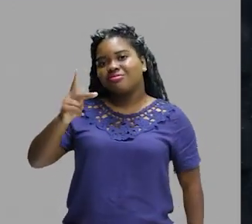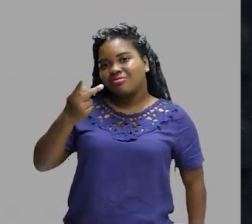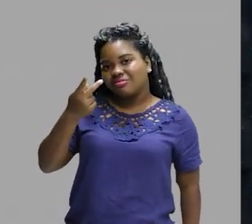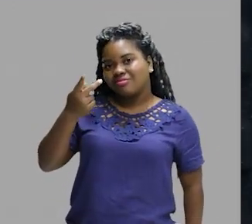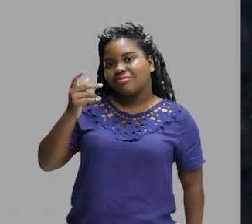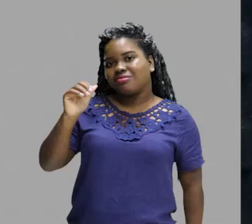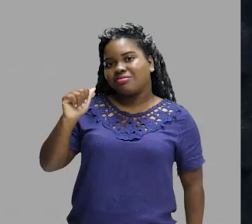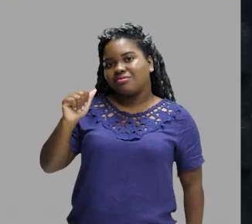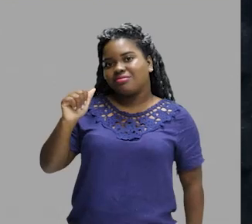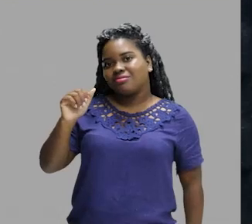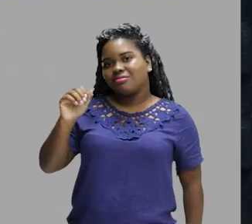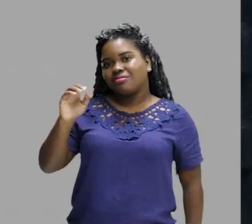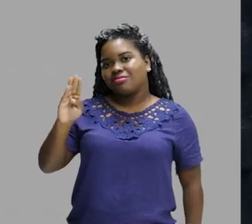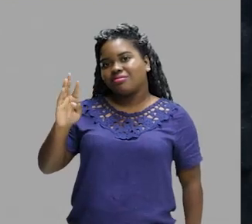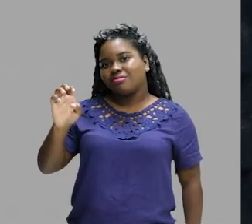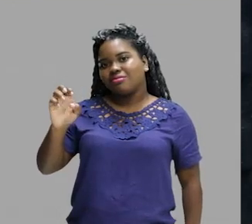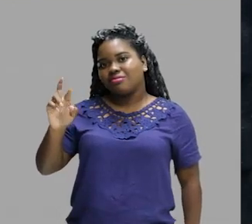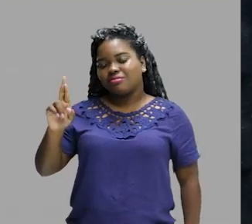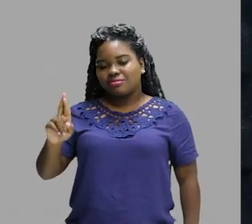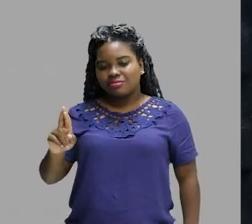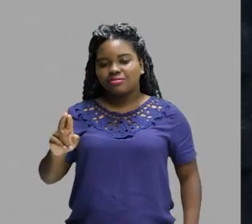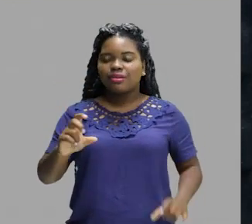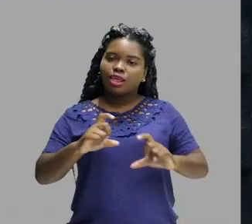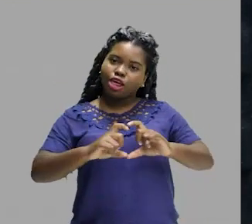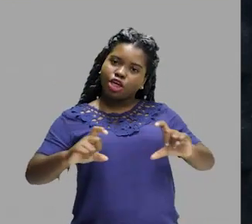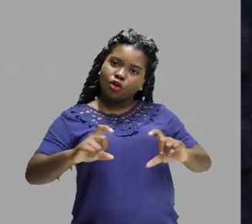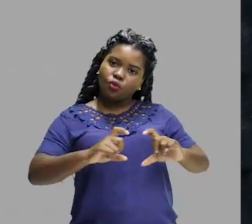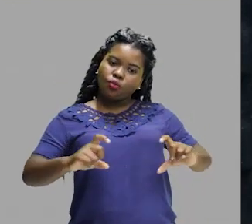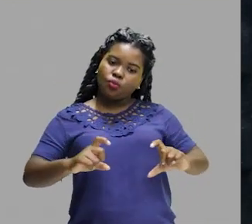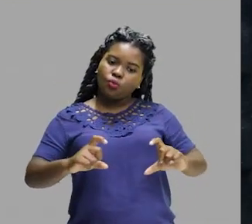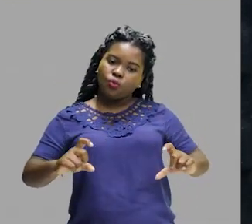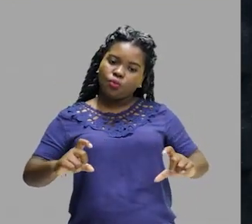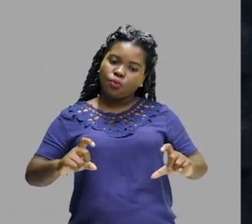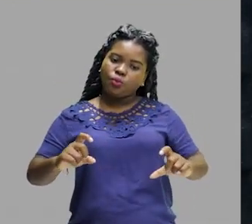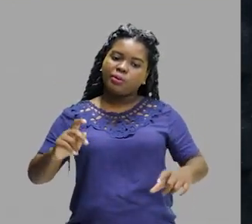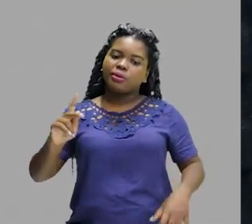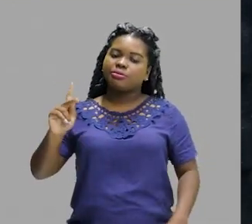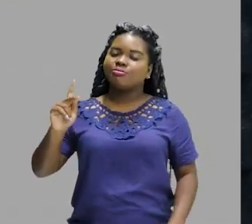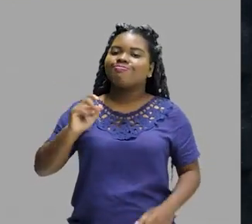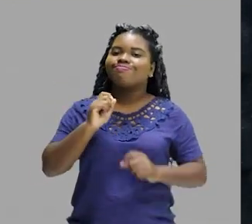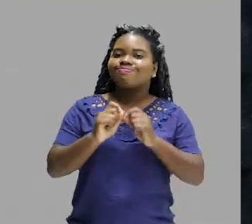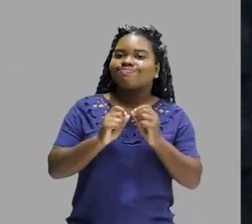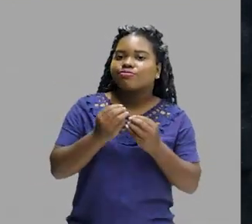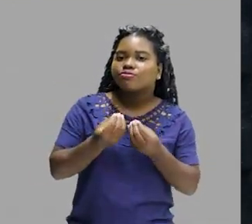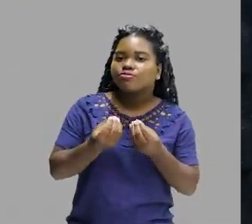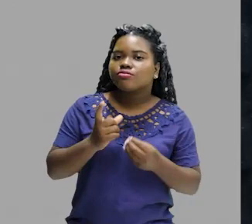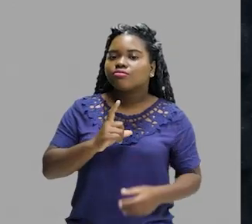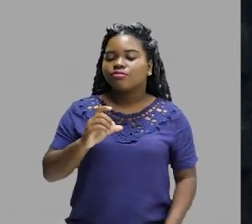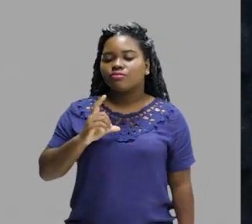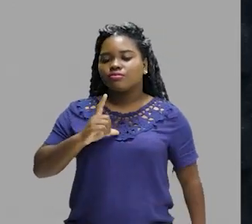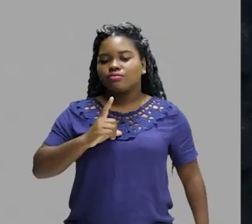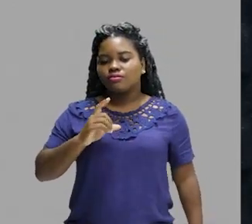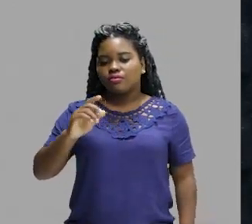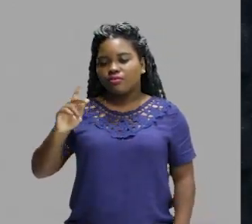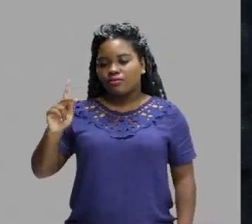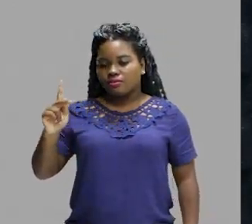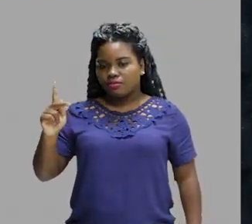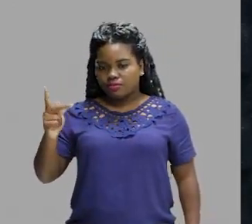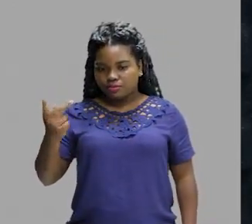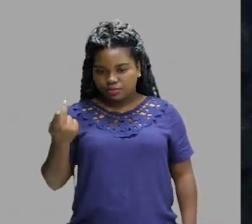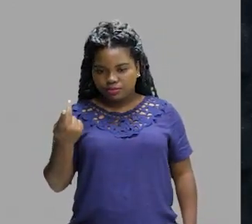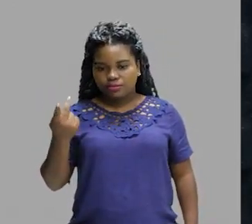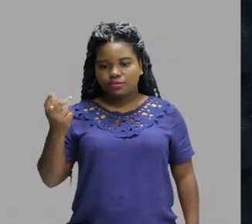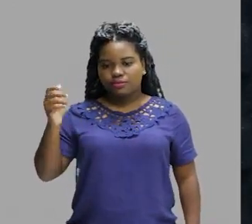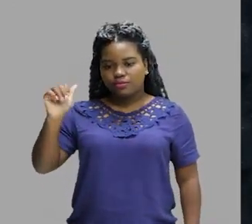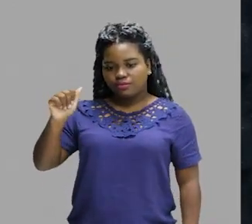tá? Condicional composto, indicativo, condicional composto. Como é que eu formo? O particípio mais o